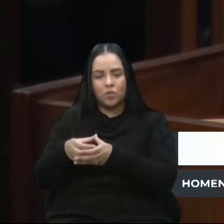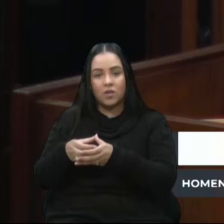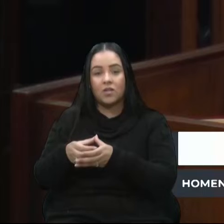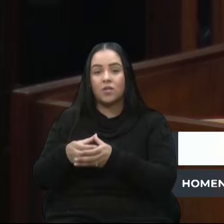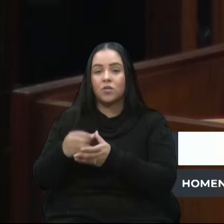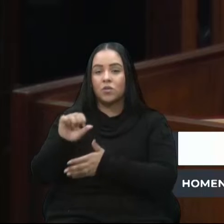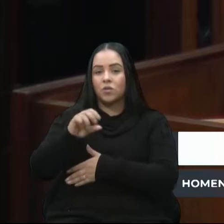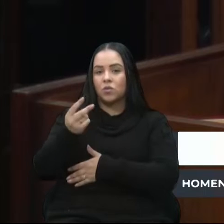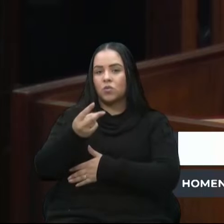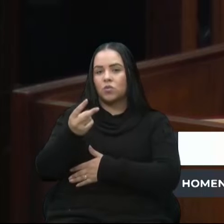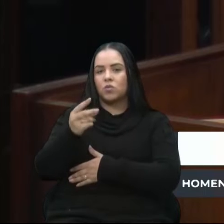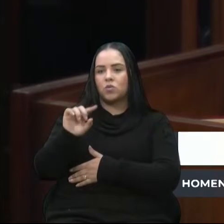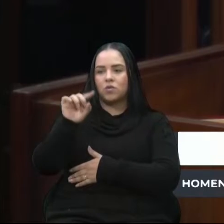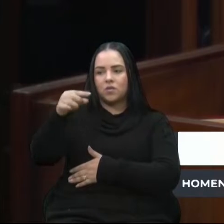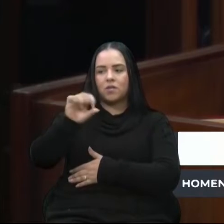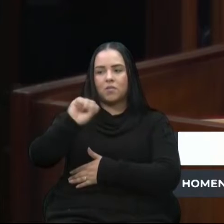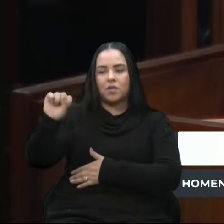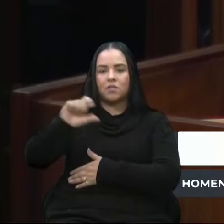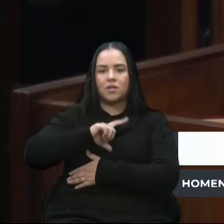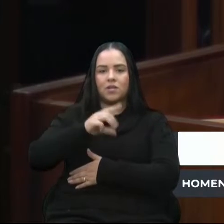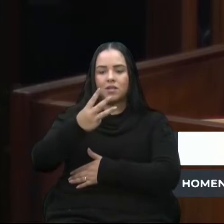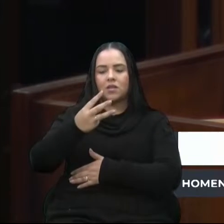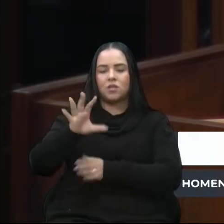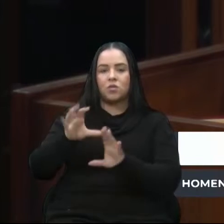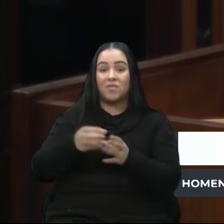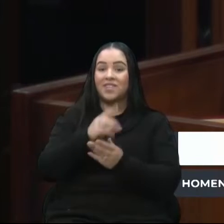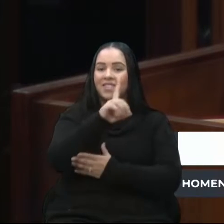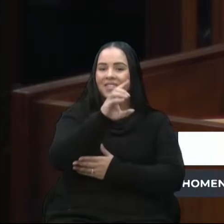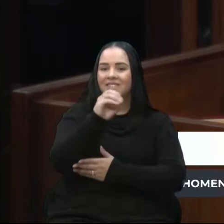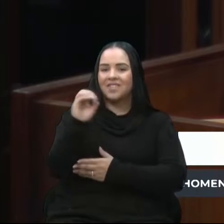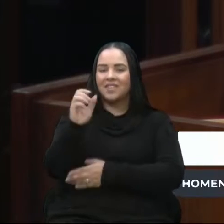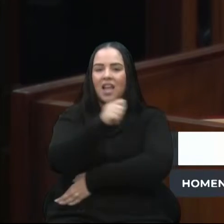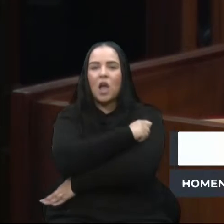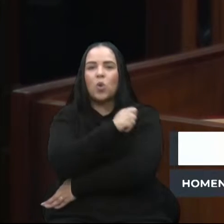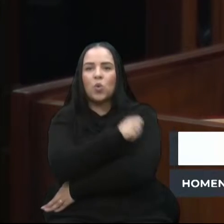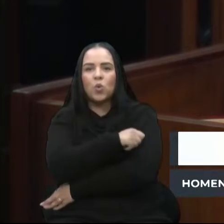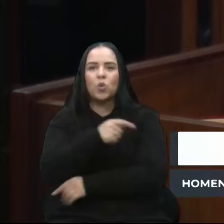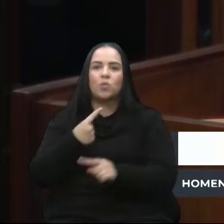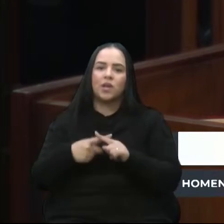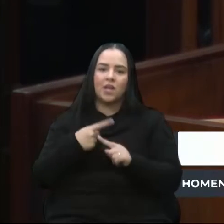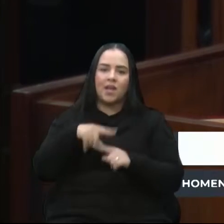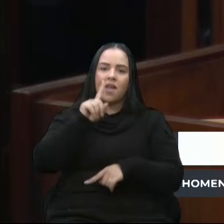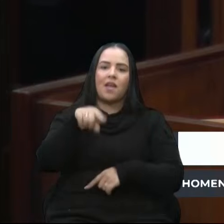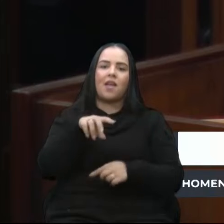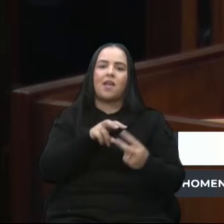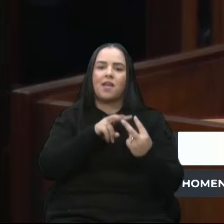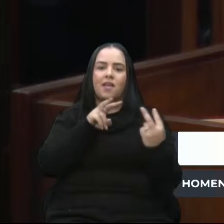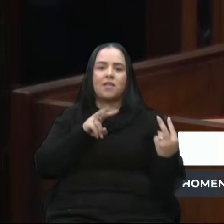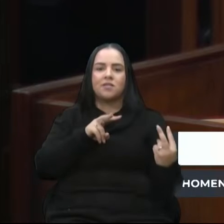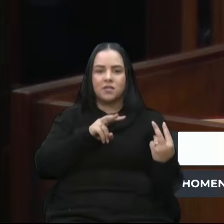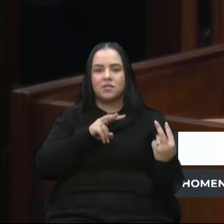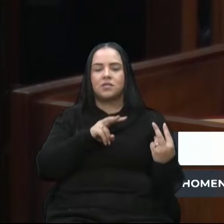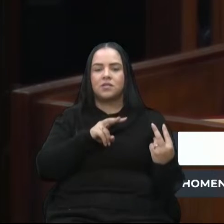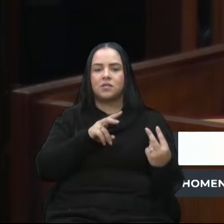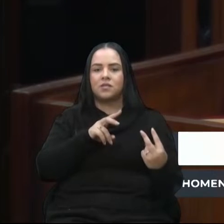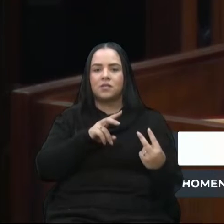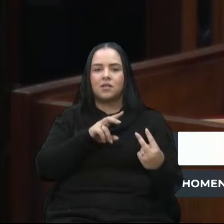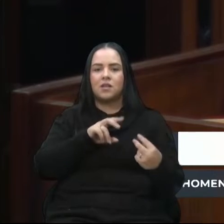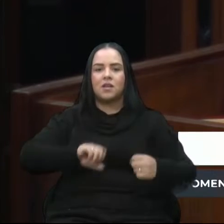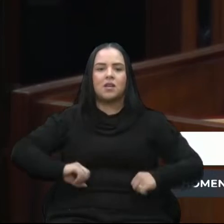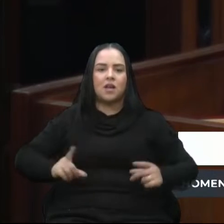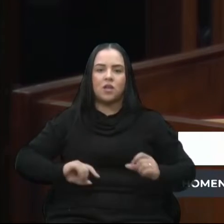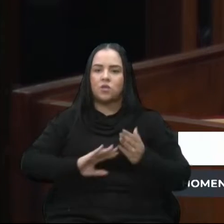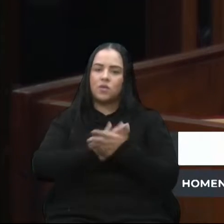vai ter 3 turmas. 3 turmas de 100 alunos. Por quê? Porque a distância não custa nada. Então,